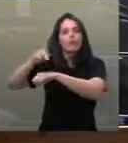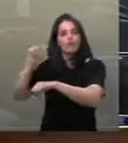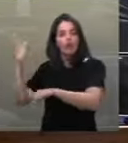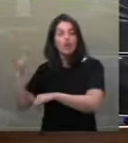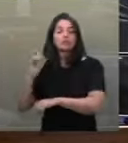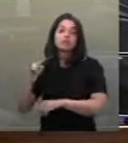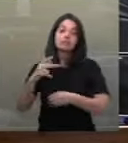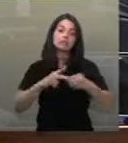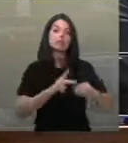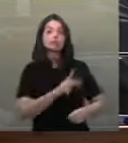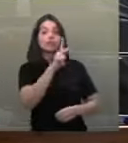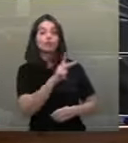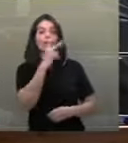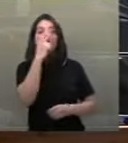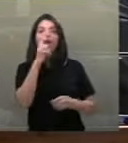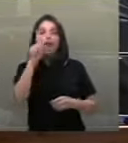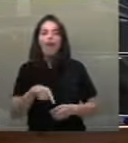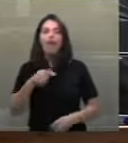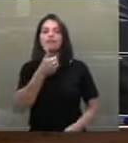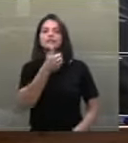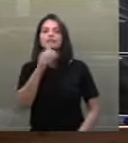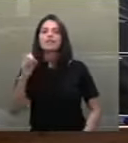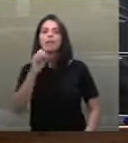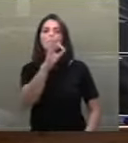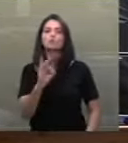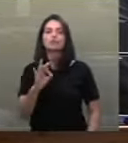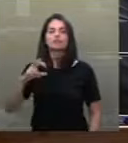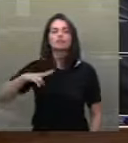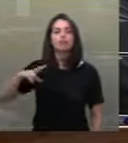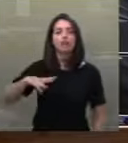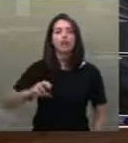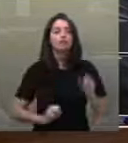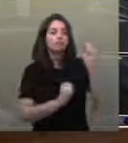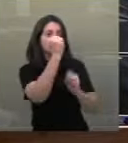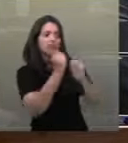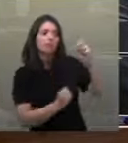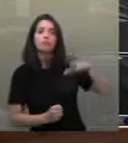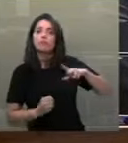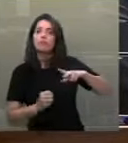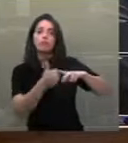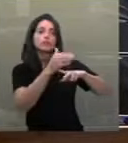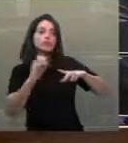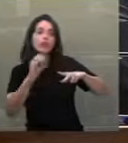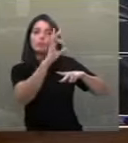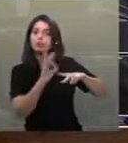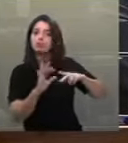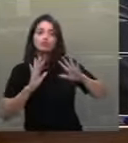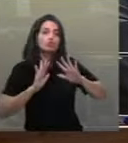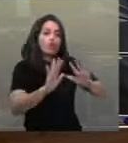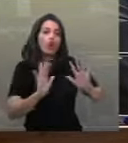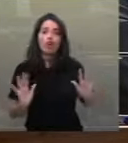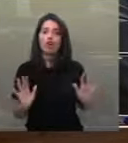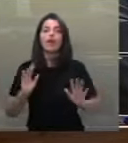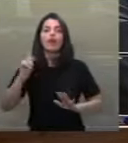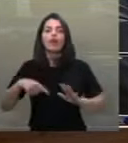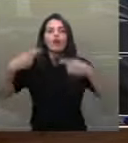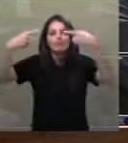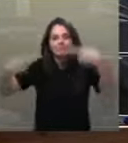a Petrobras fosse integralmente privada ou como se todas essas refinarias fossem privadas, concorrendo com um produto